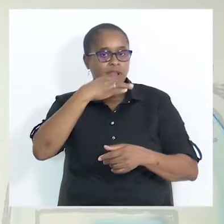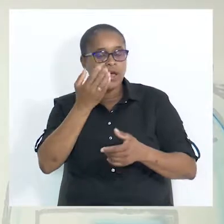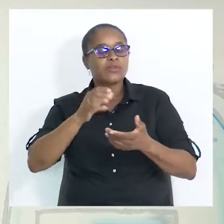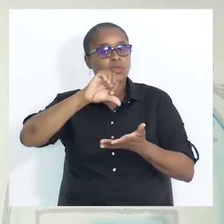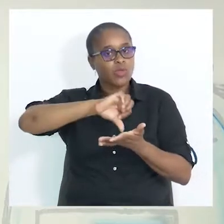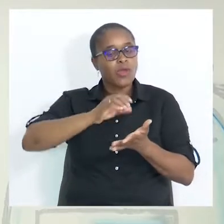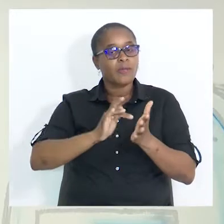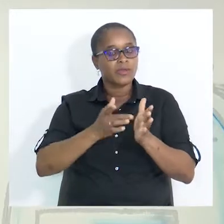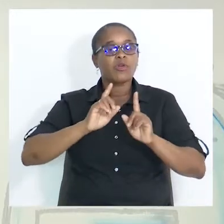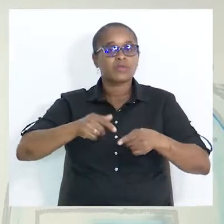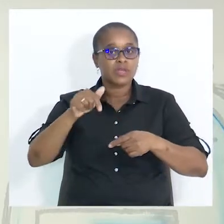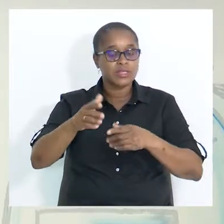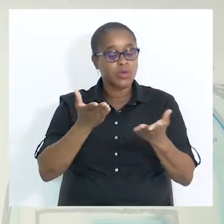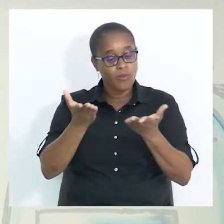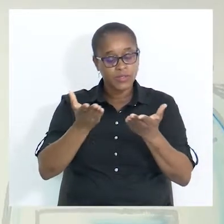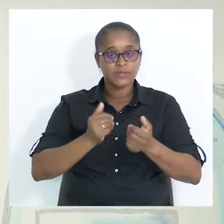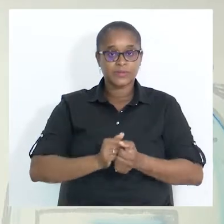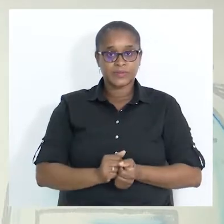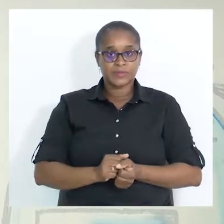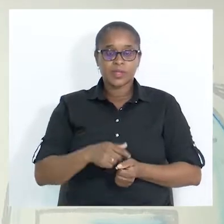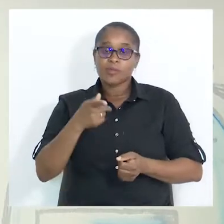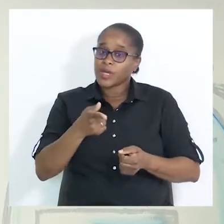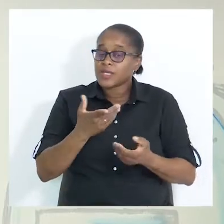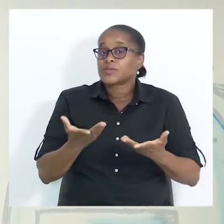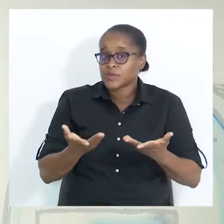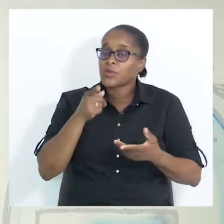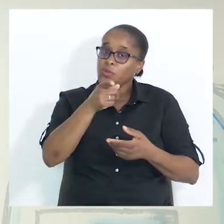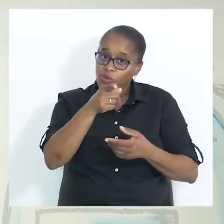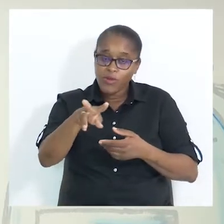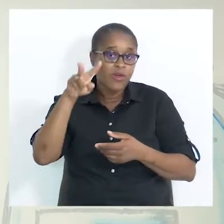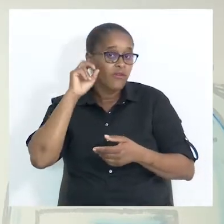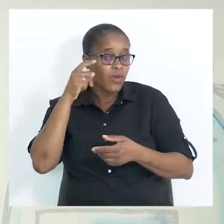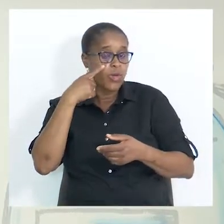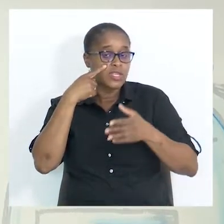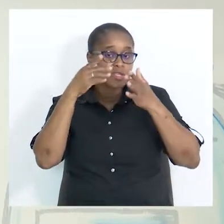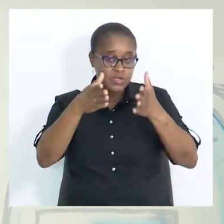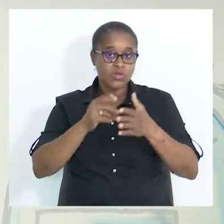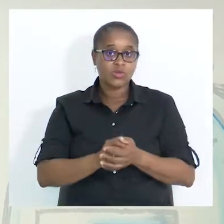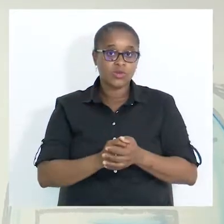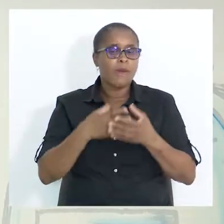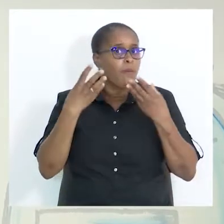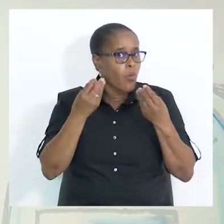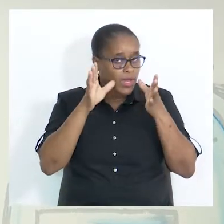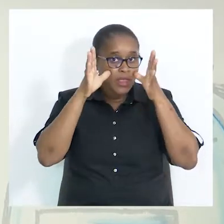brasileiro, para começarmos essa distinção. Por isso, tu vais ouvir com muita atenção,